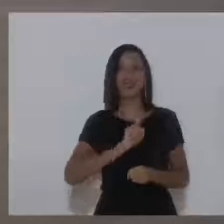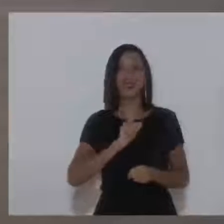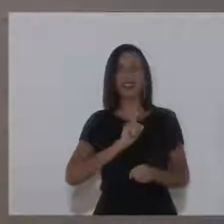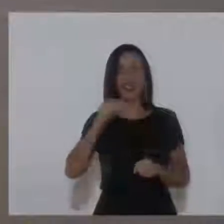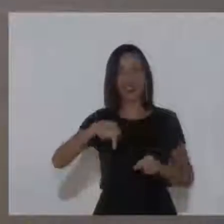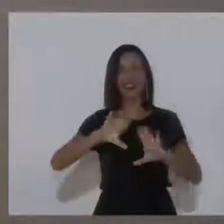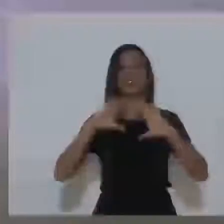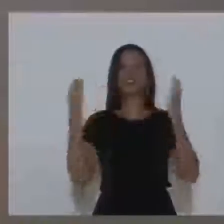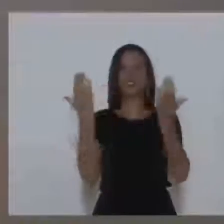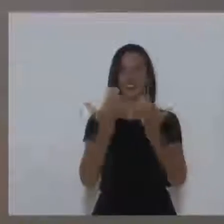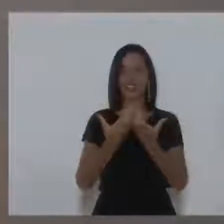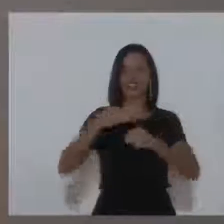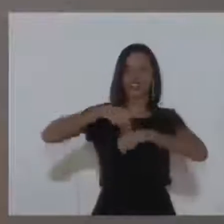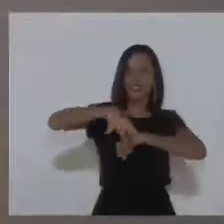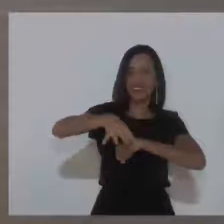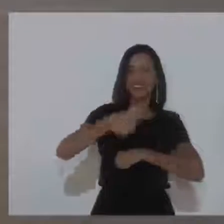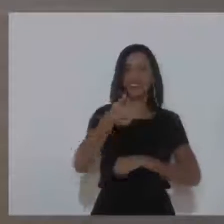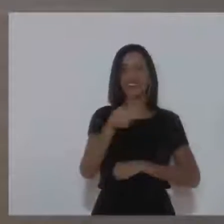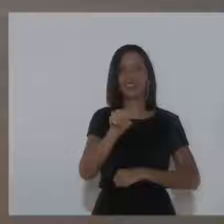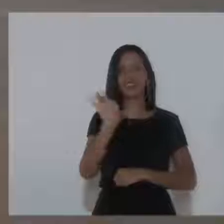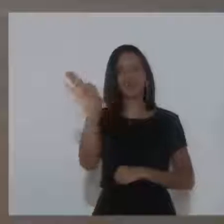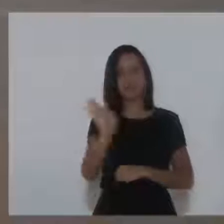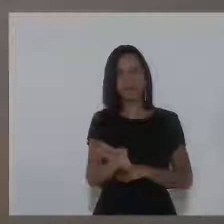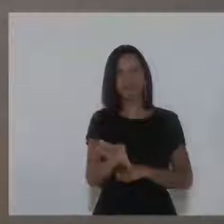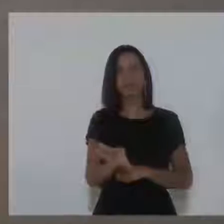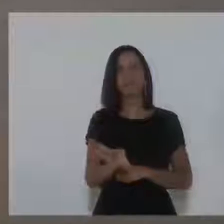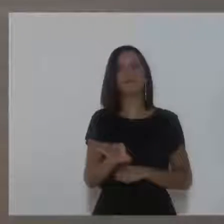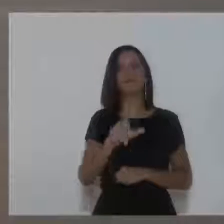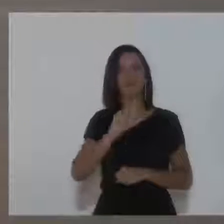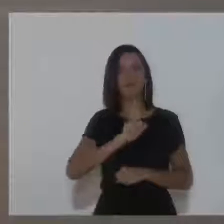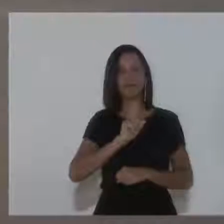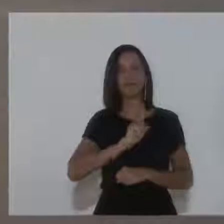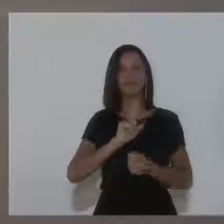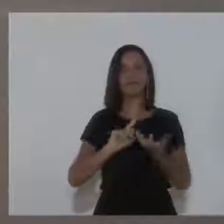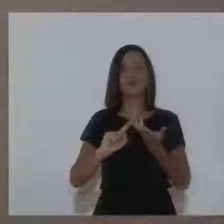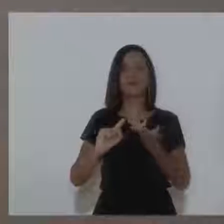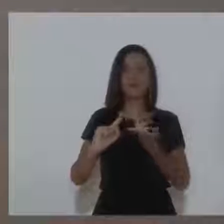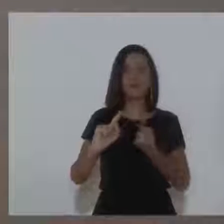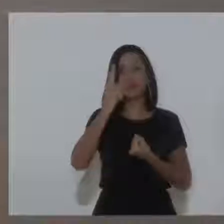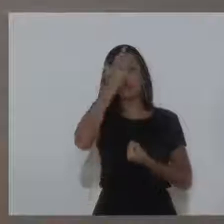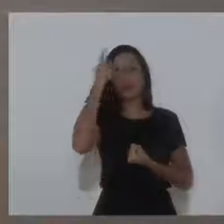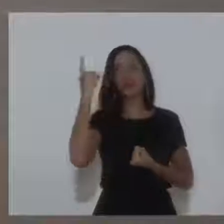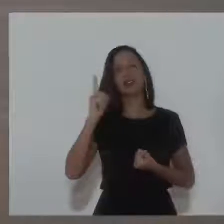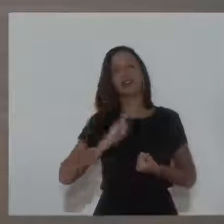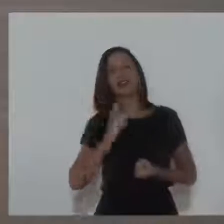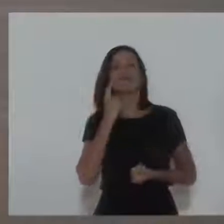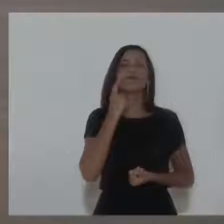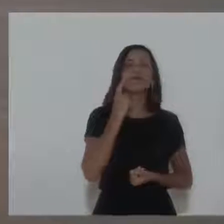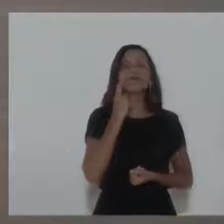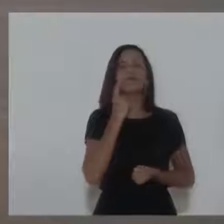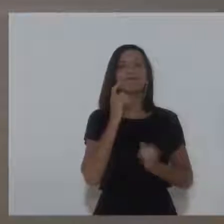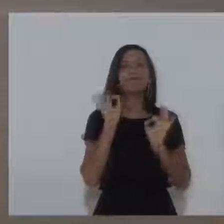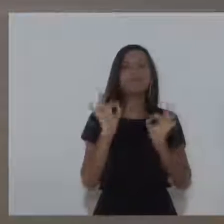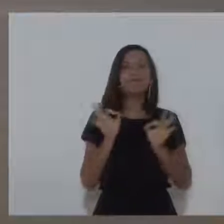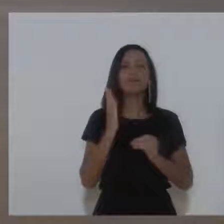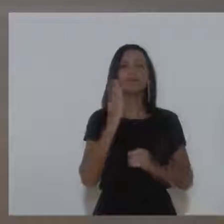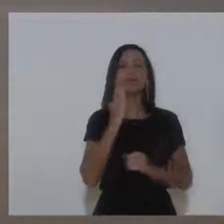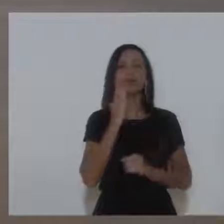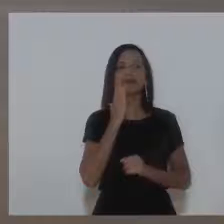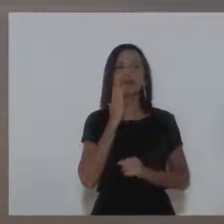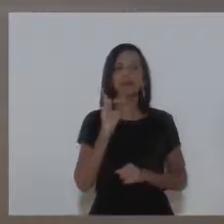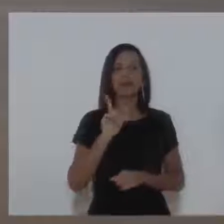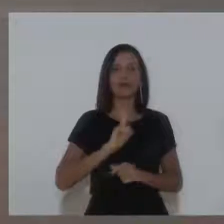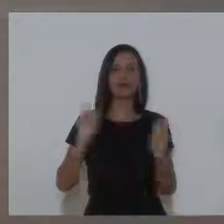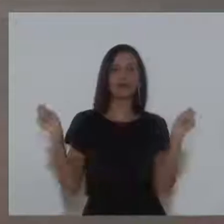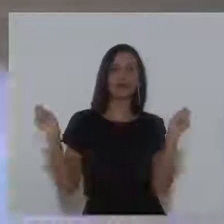né, aquele repasse de 10%, então várias pessoas em dúvida para saber que realmente eles